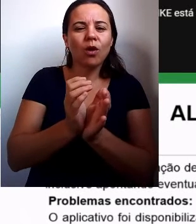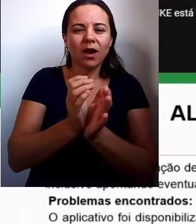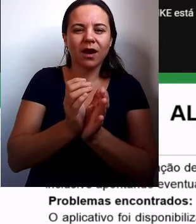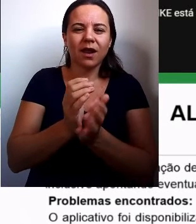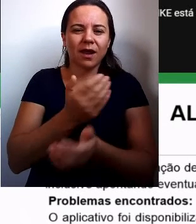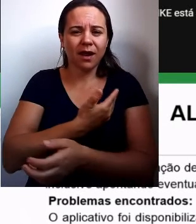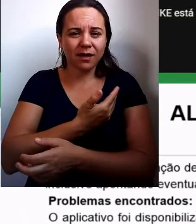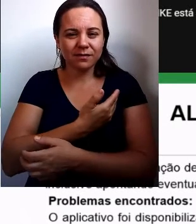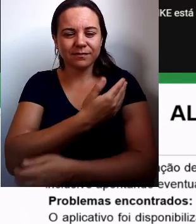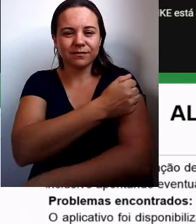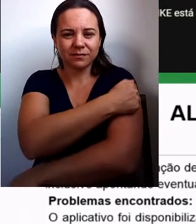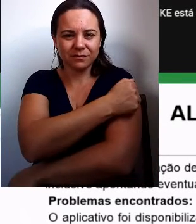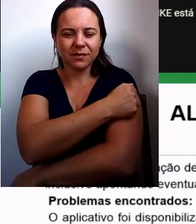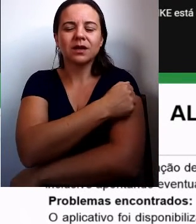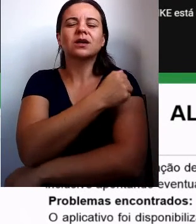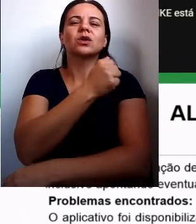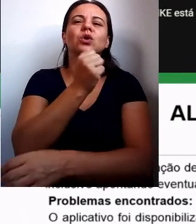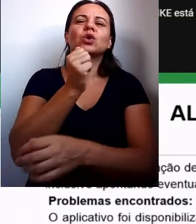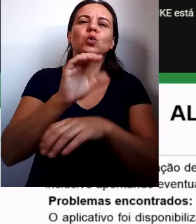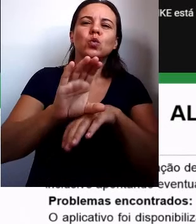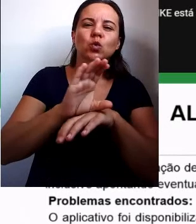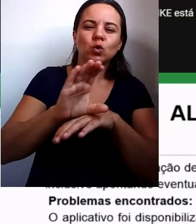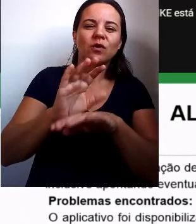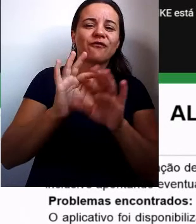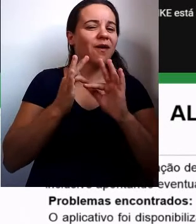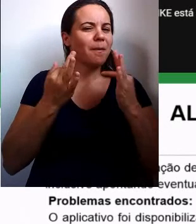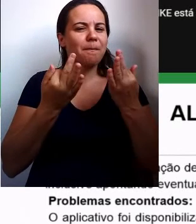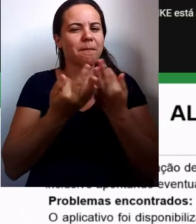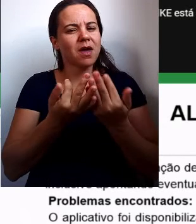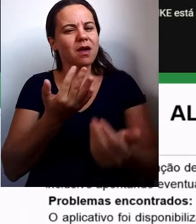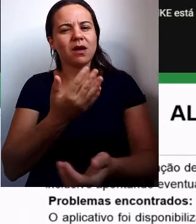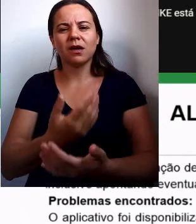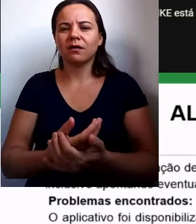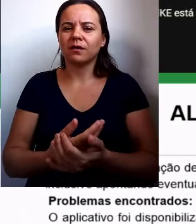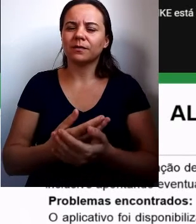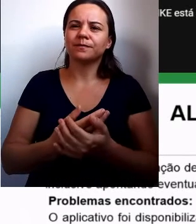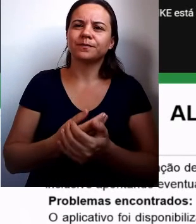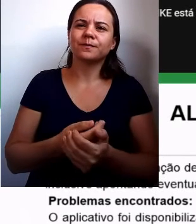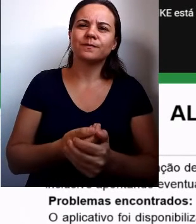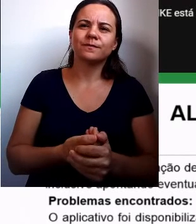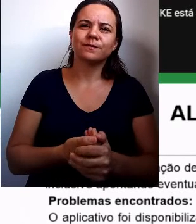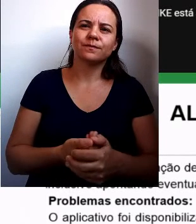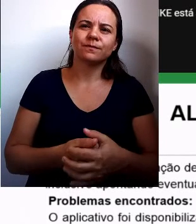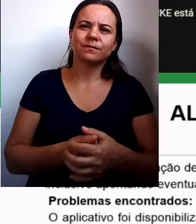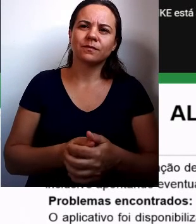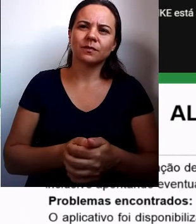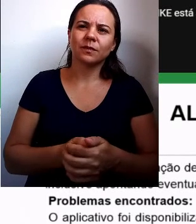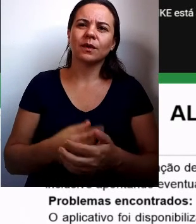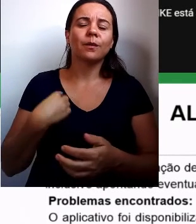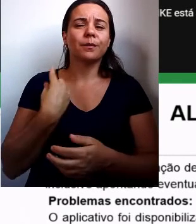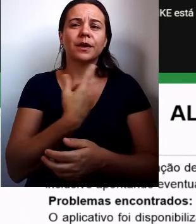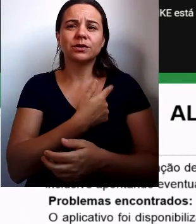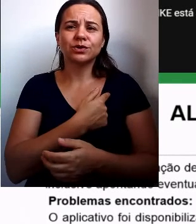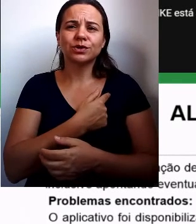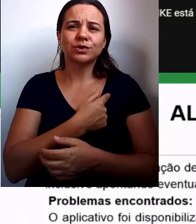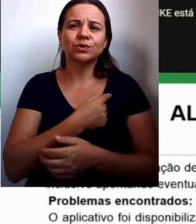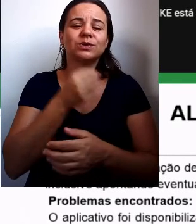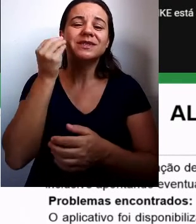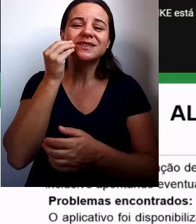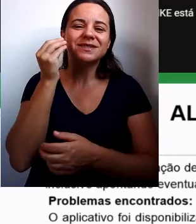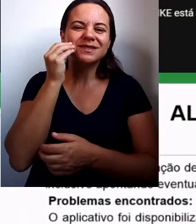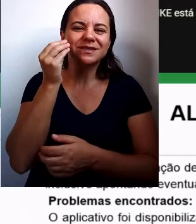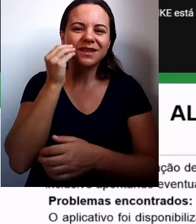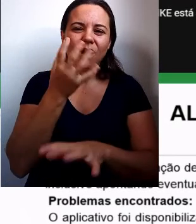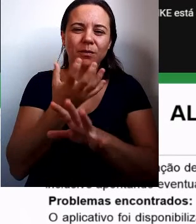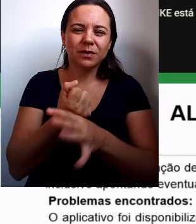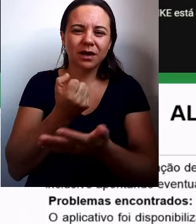curso para fazer os feedback, os familiares, amigos, né? E para a gente